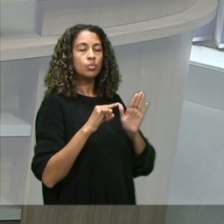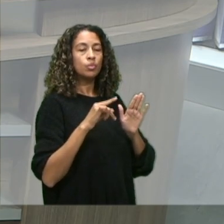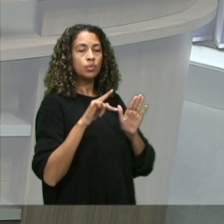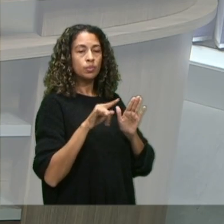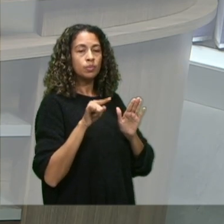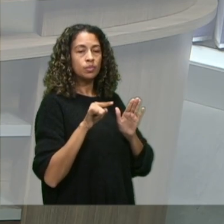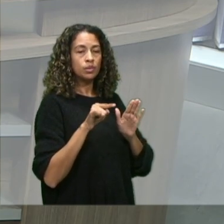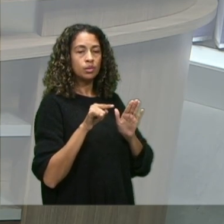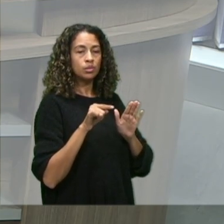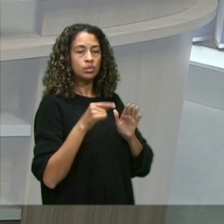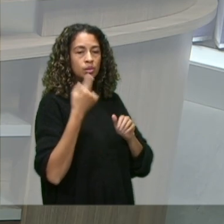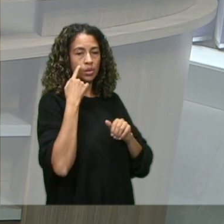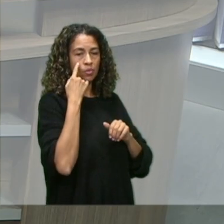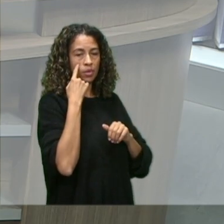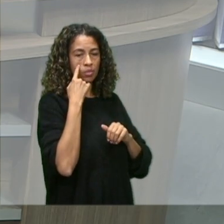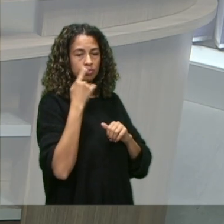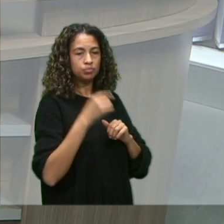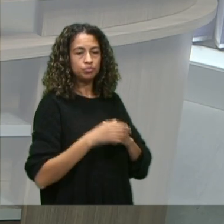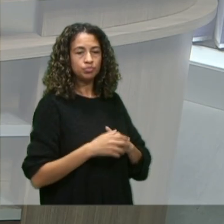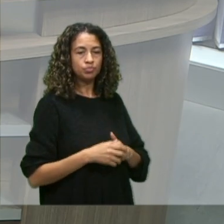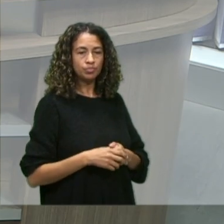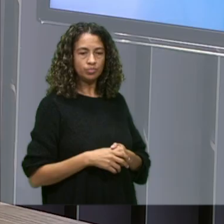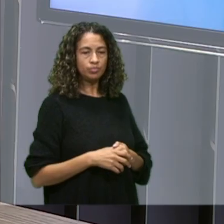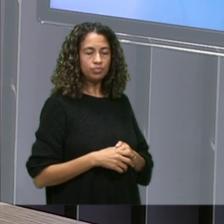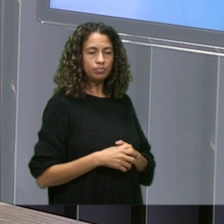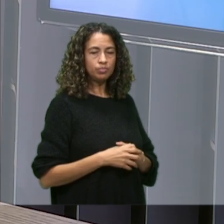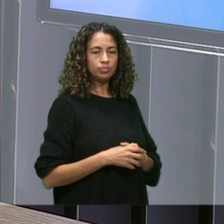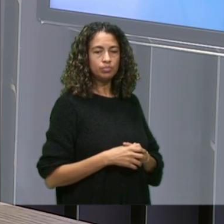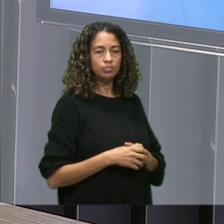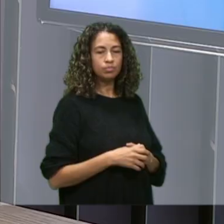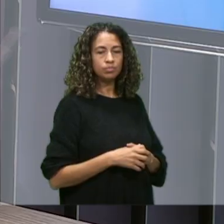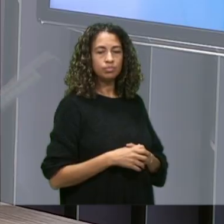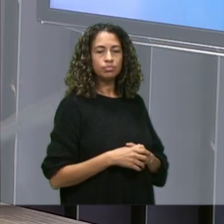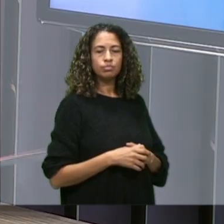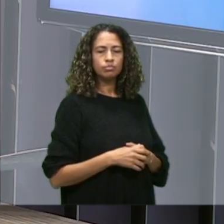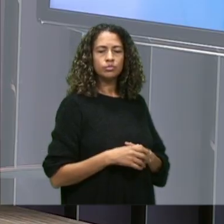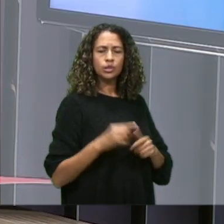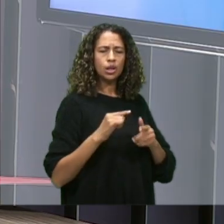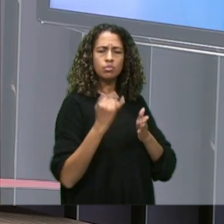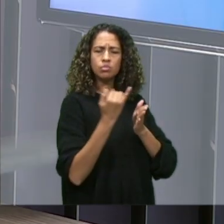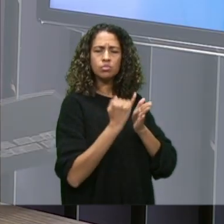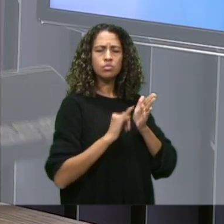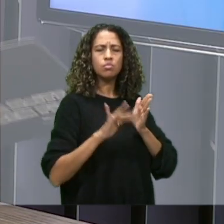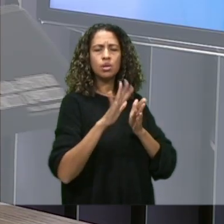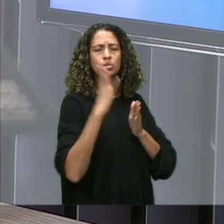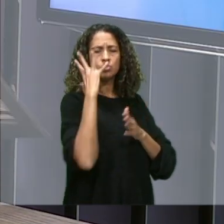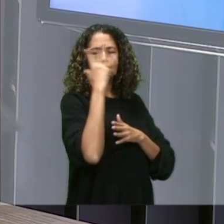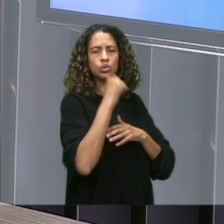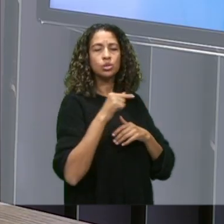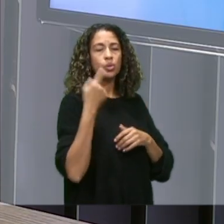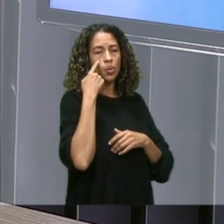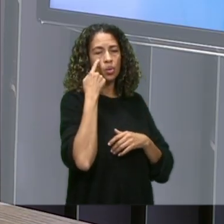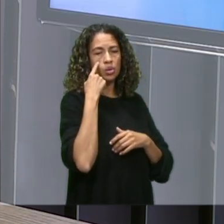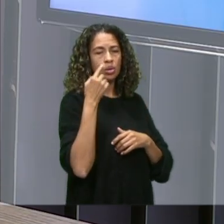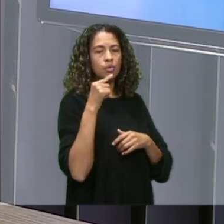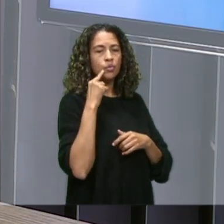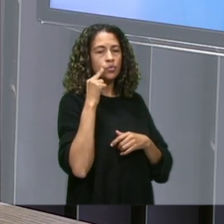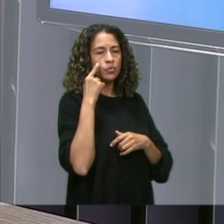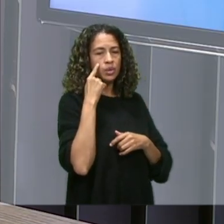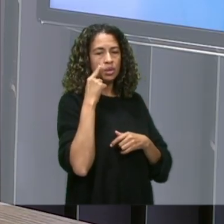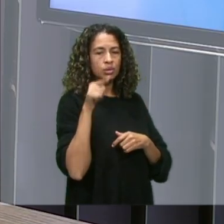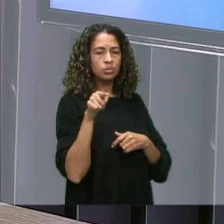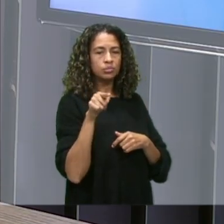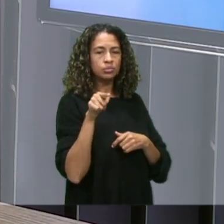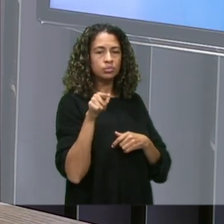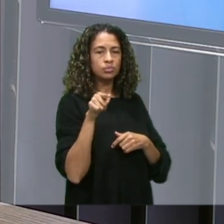inclusive, assim, deixa eu ver, pegar aqui, tem umas coisas muito belas aqui. Por exemplo, assim, uma coisa que eu reconheci, eu não sei se